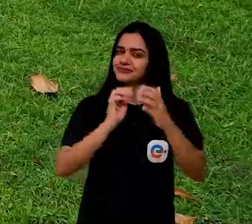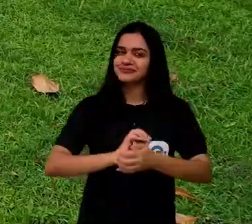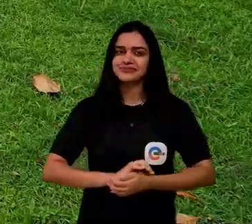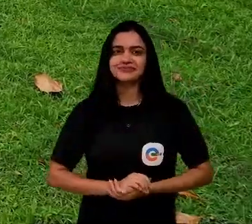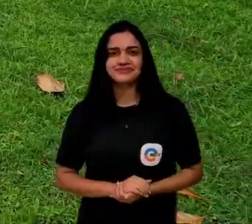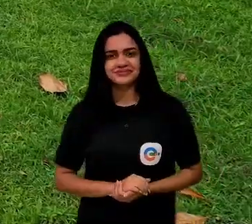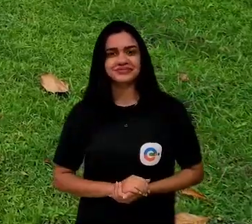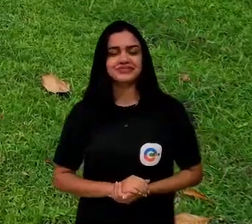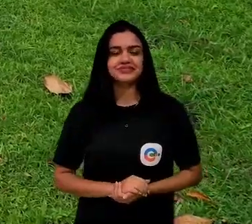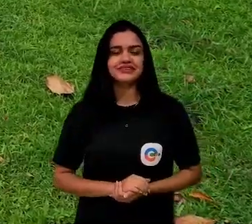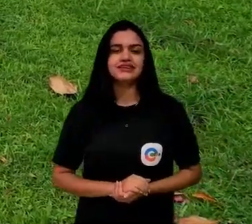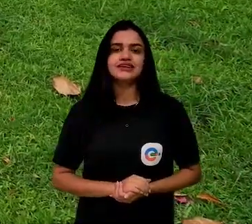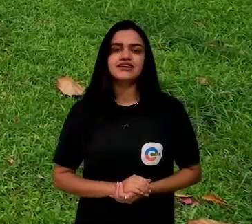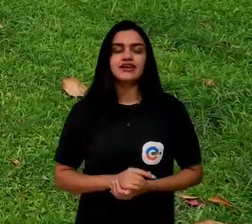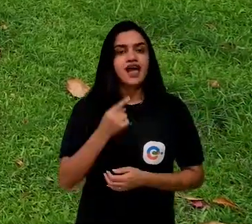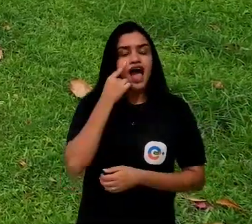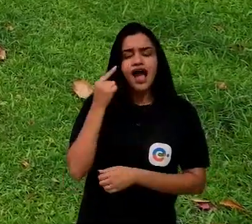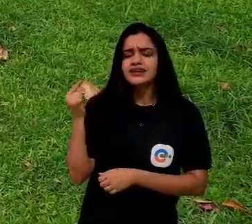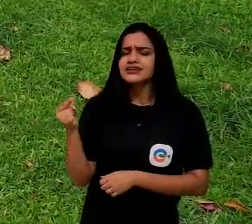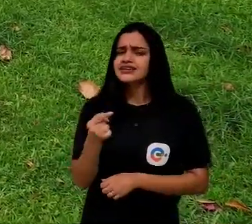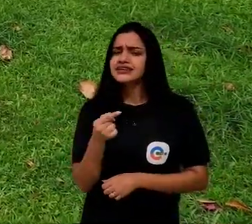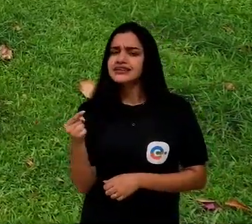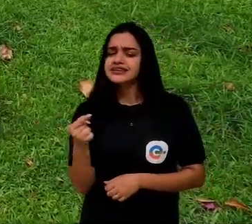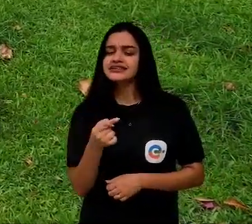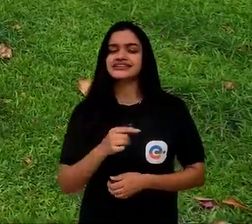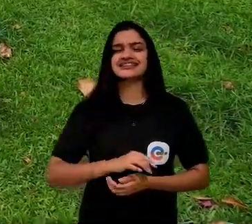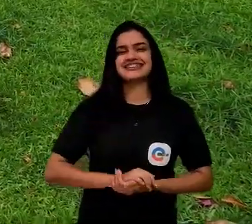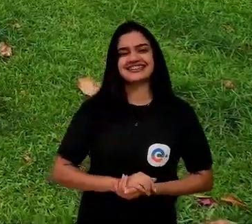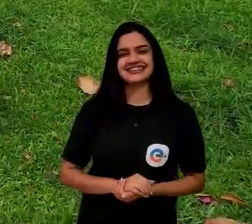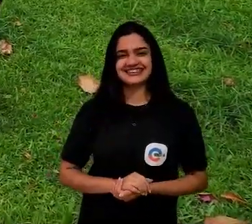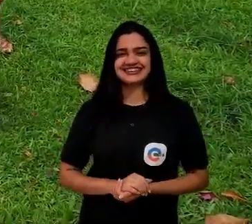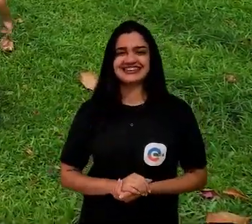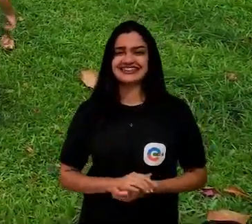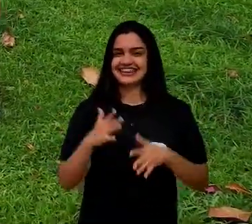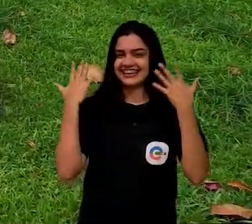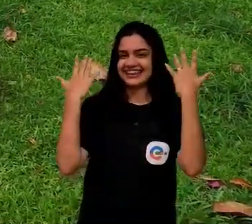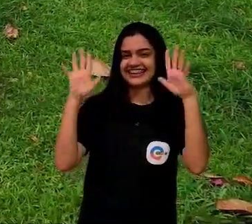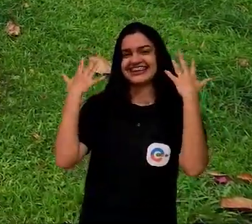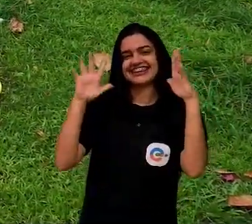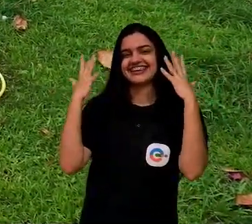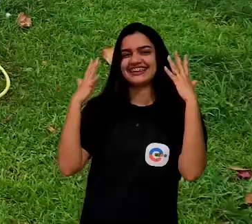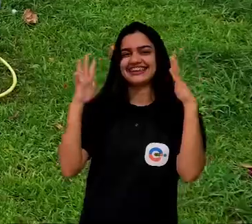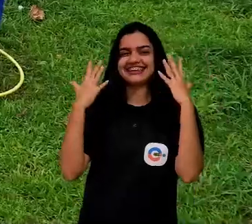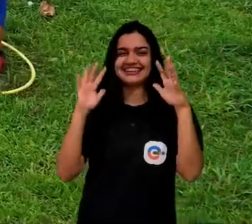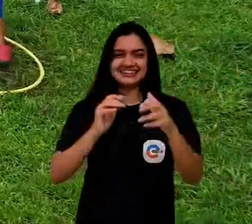Tem aqui, tem aqui, aqui, ó. Ali. Ah, é.